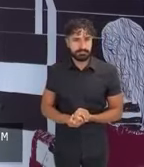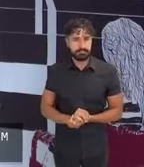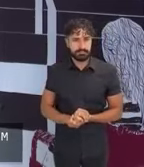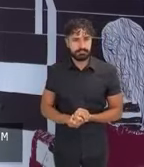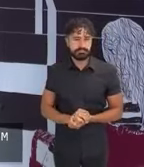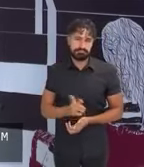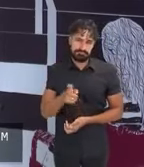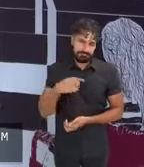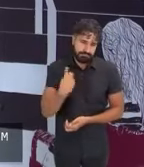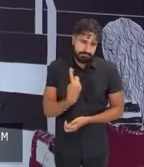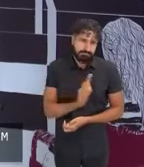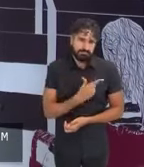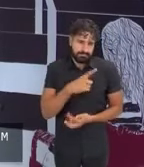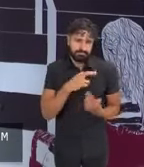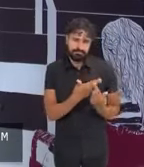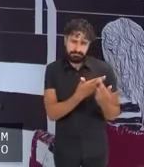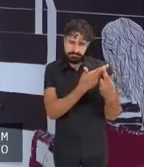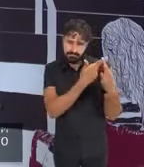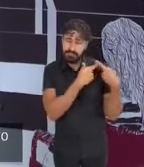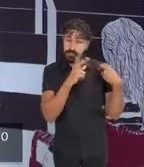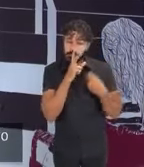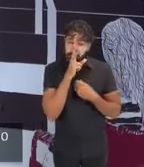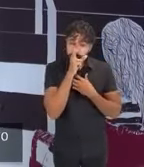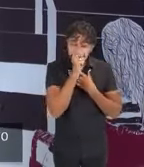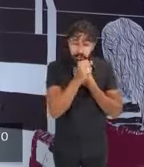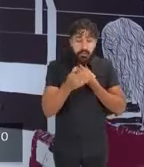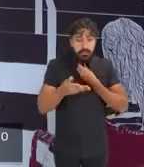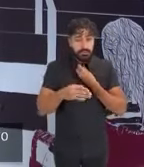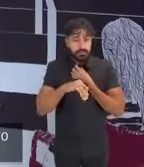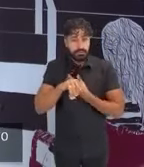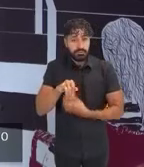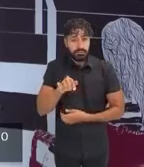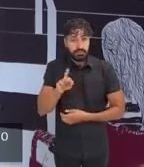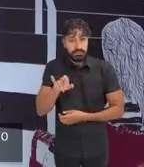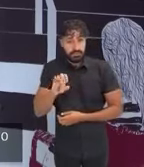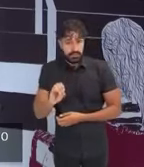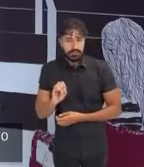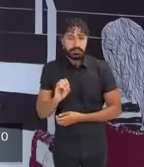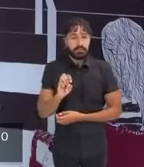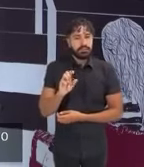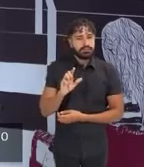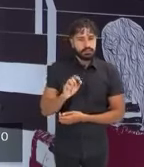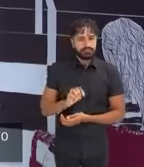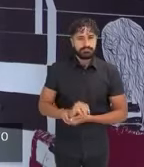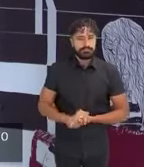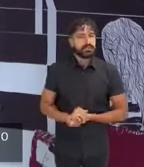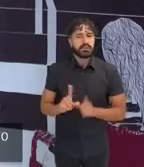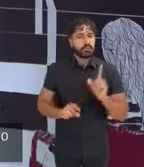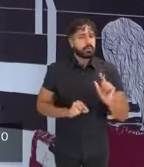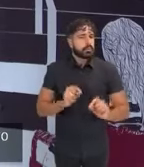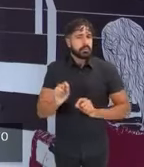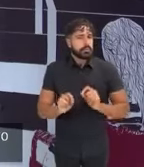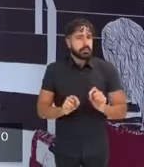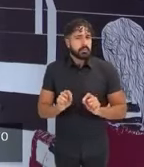Temos uma tarefa muito forte, Dr. Francisco Gerson, Marcos de Lima, que é